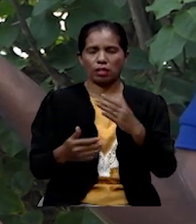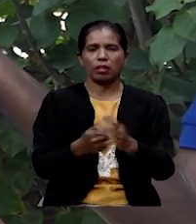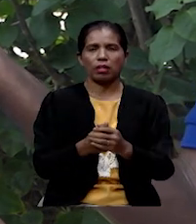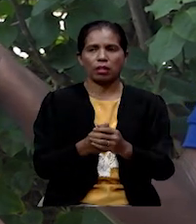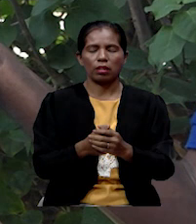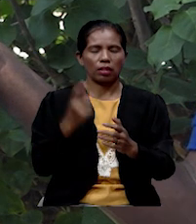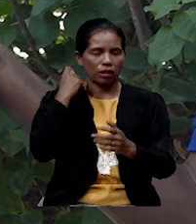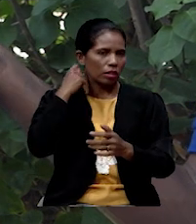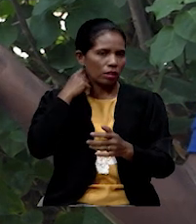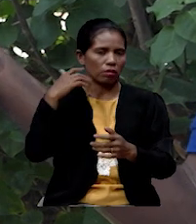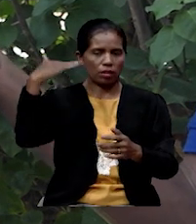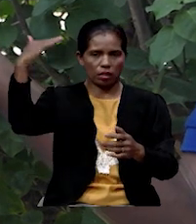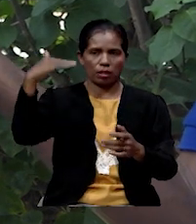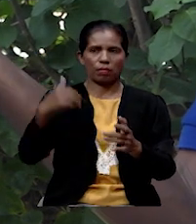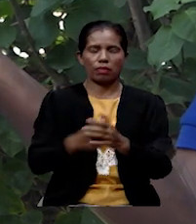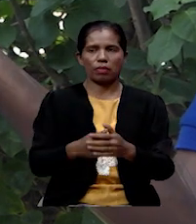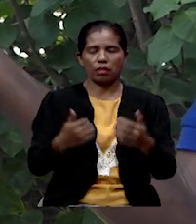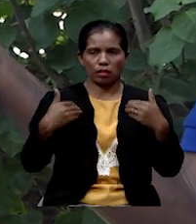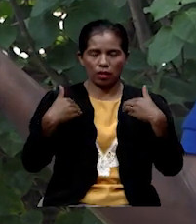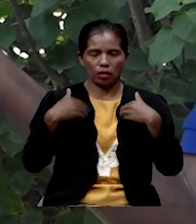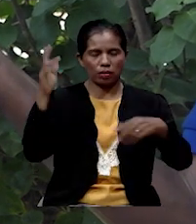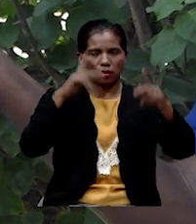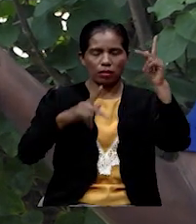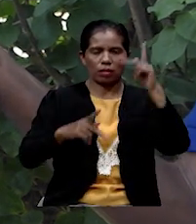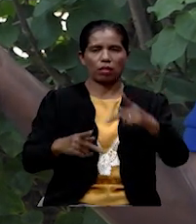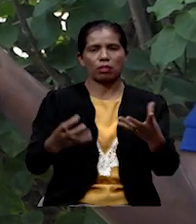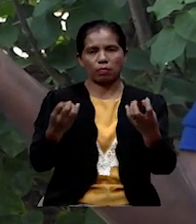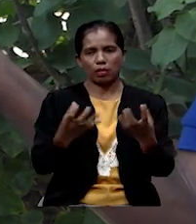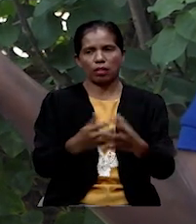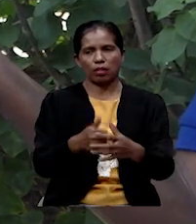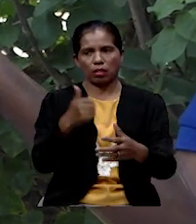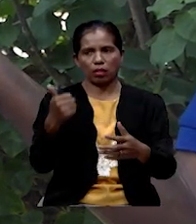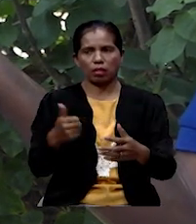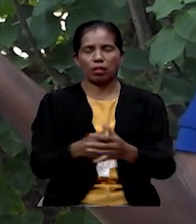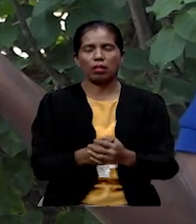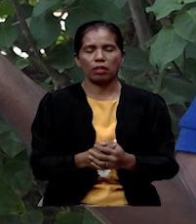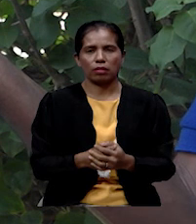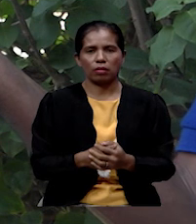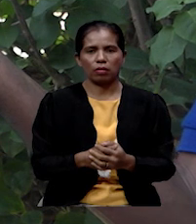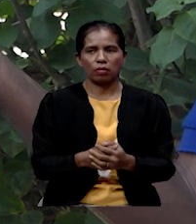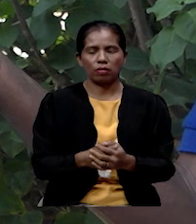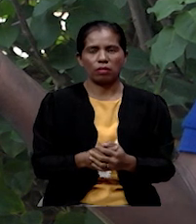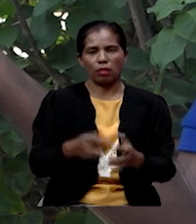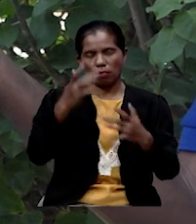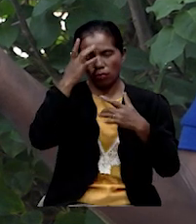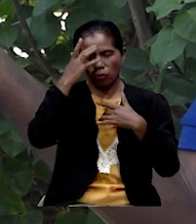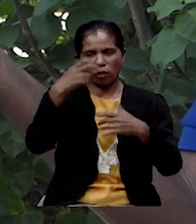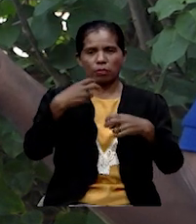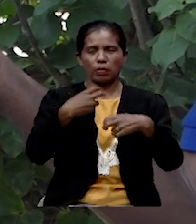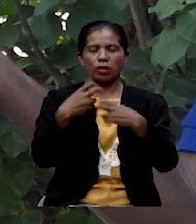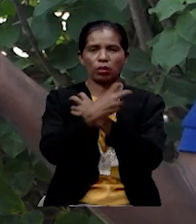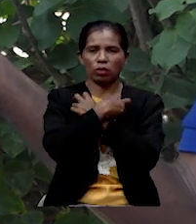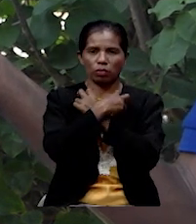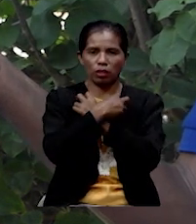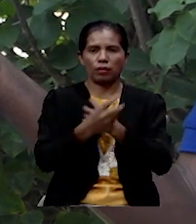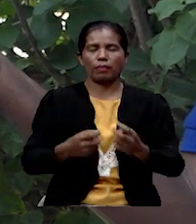ba depois ia mas kazu obstruksaun so ia ku kolea tene ia kazu balu rins poliskistiku ia kazu balu ho